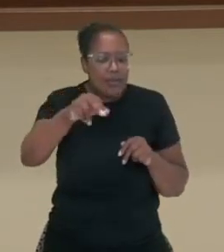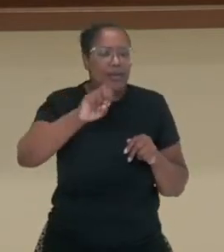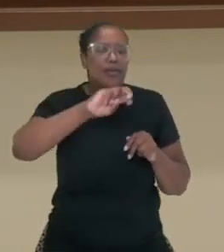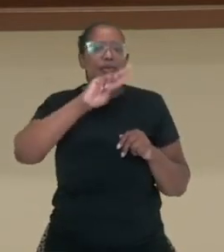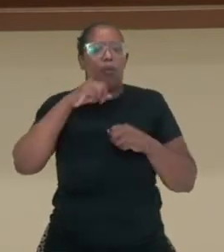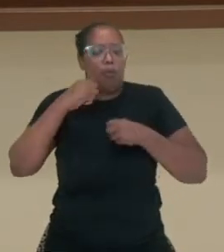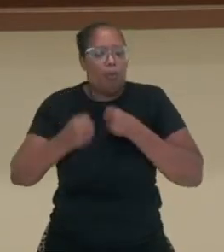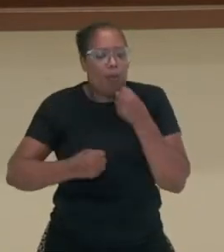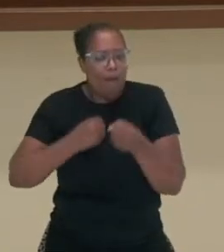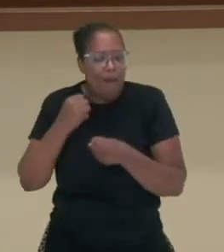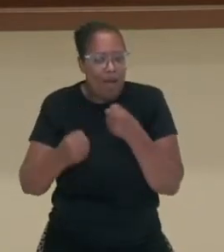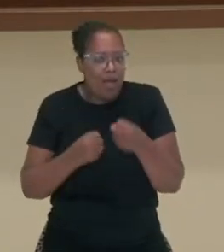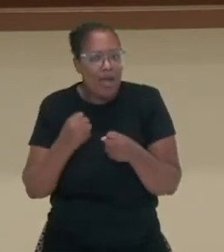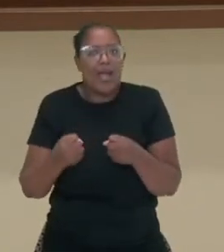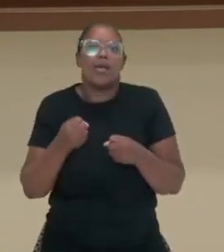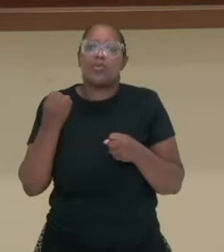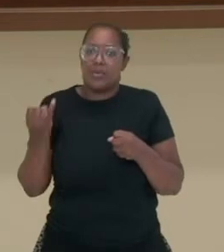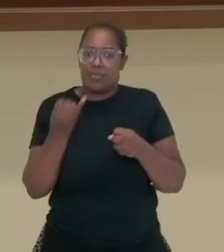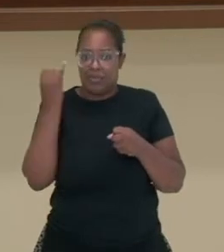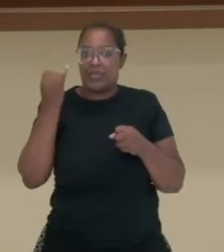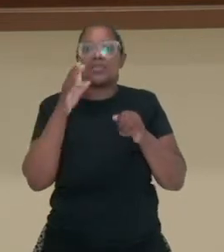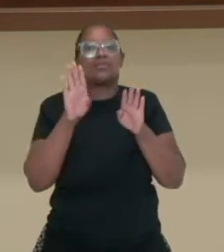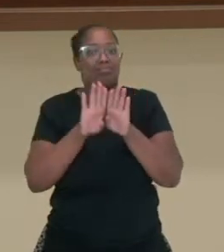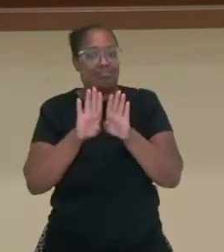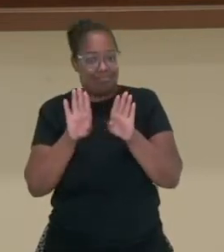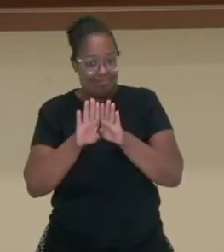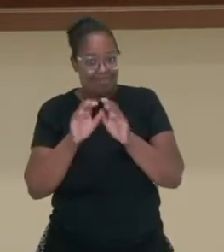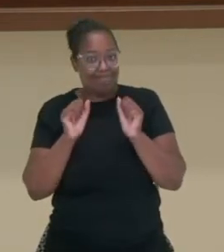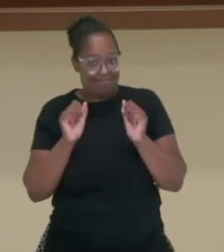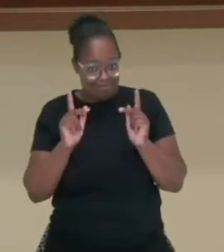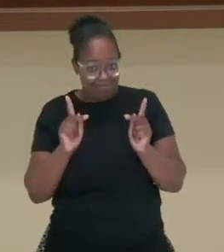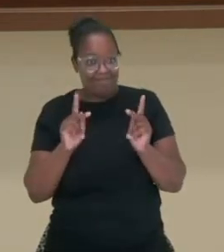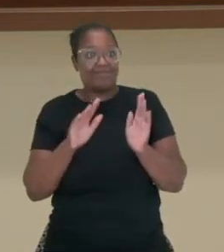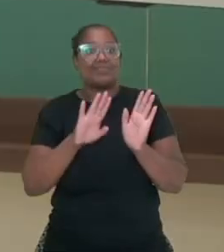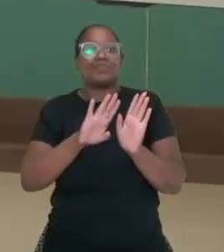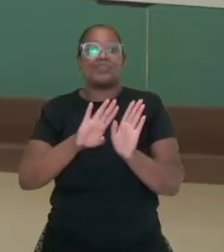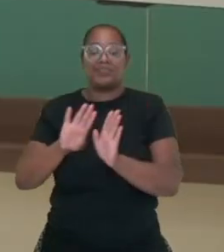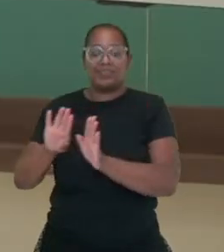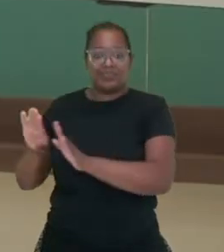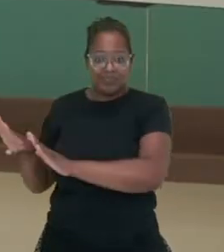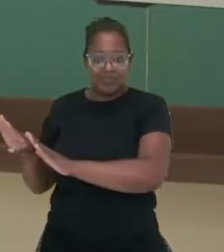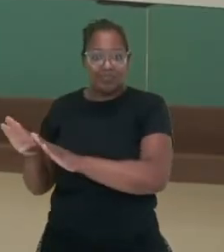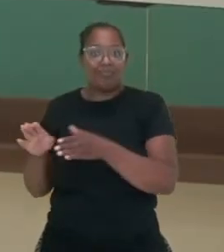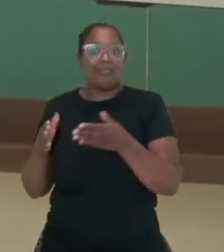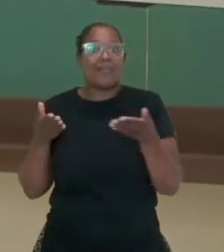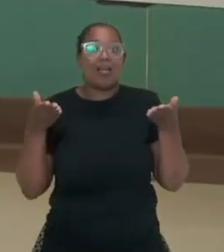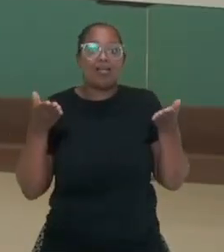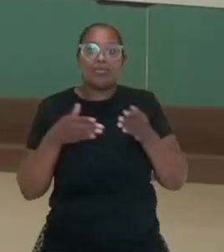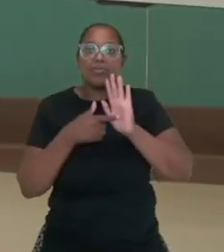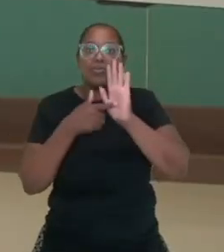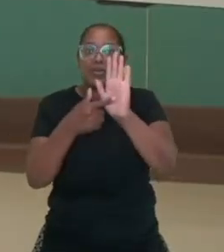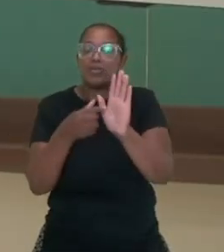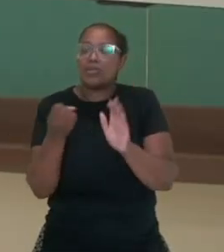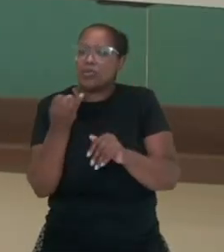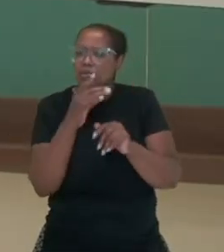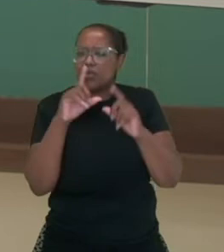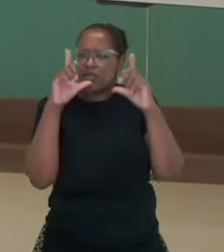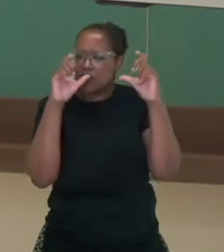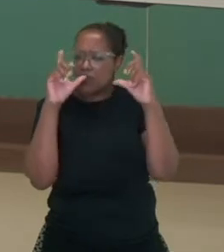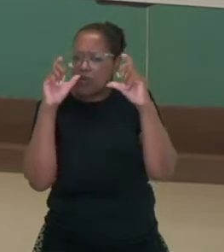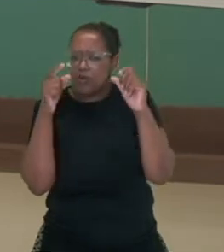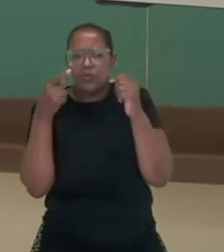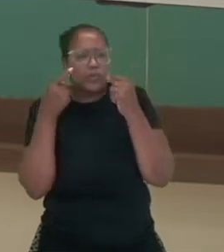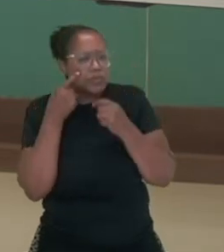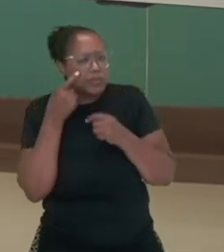para aproveitar o seu smartphone, tá bom? Vamos em frente aqui? Olha só, eu trouxe esse slide para mostrar para vocês